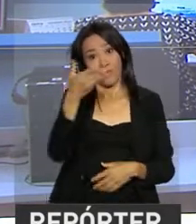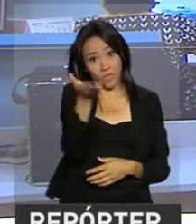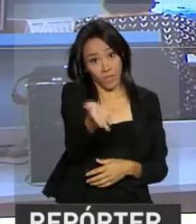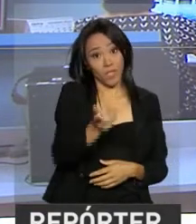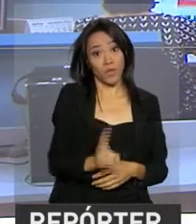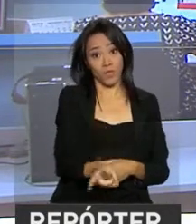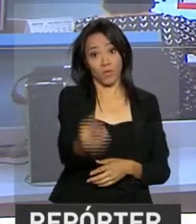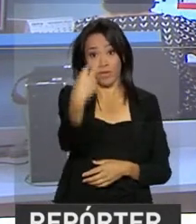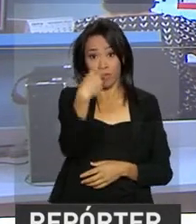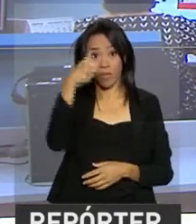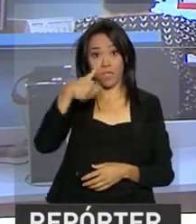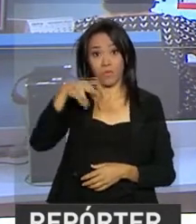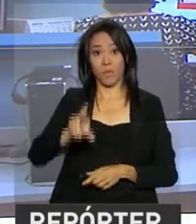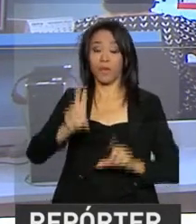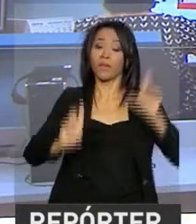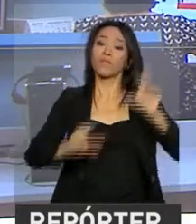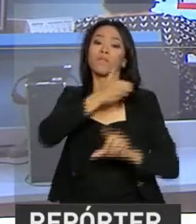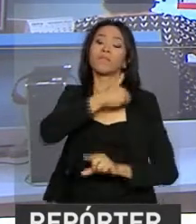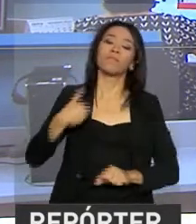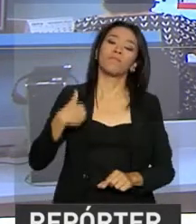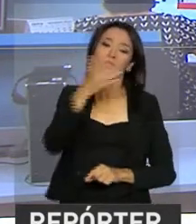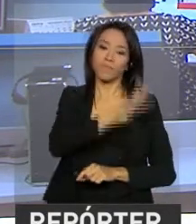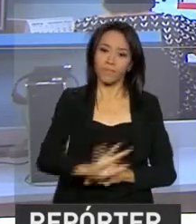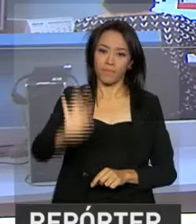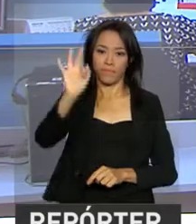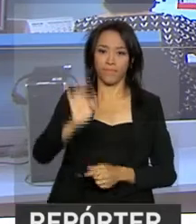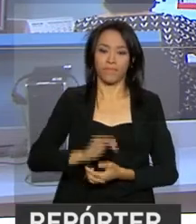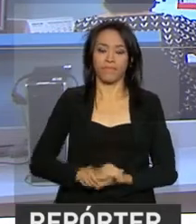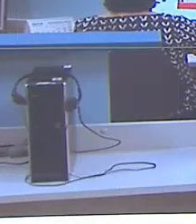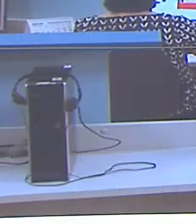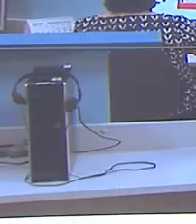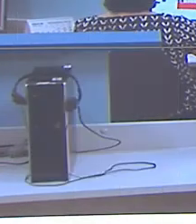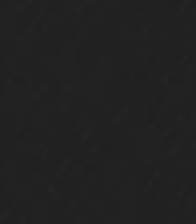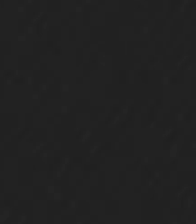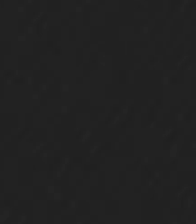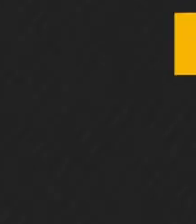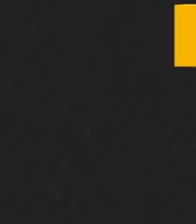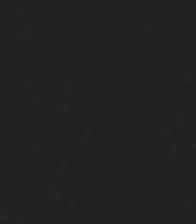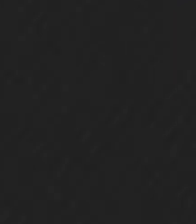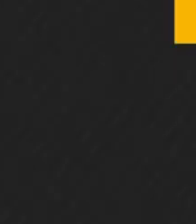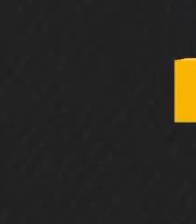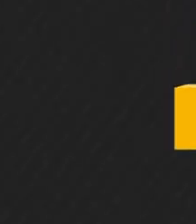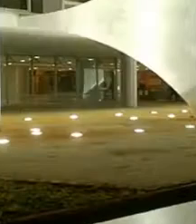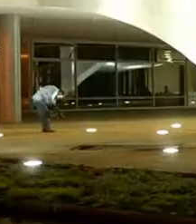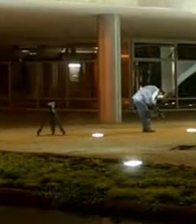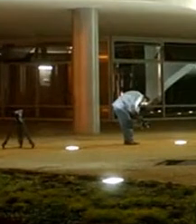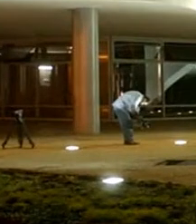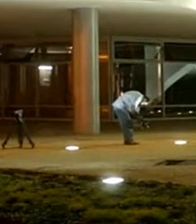e continue com a gente aqui na NBR, a TV do Governo Federal. Música.